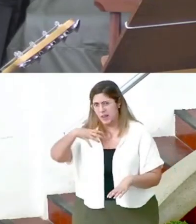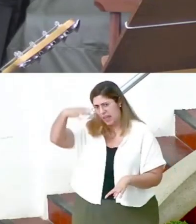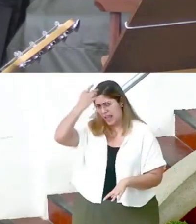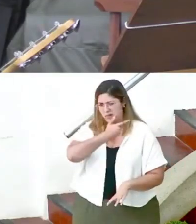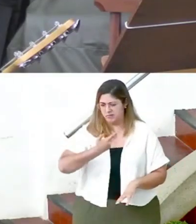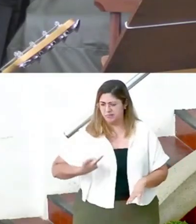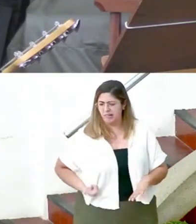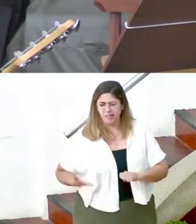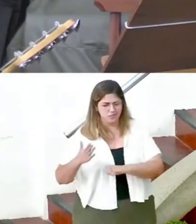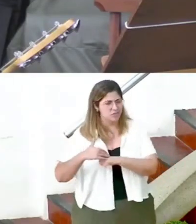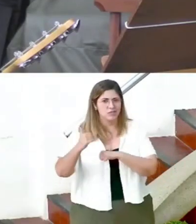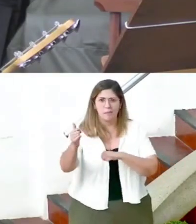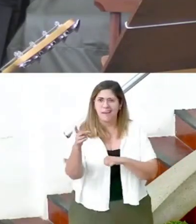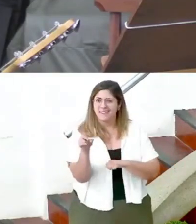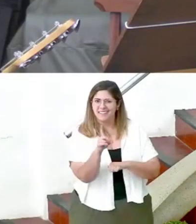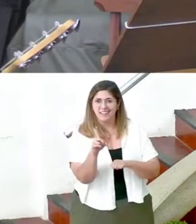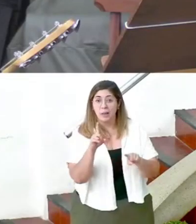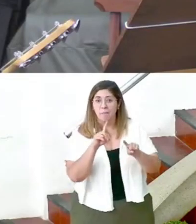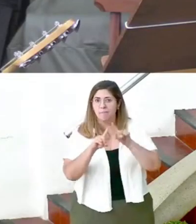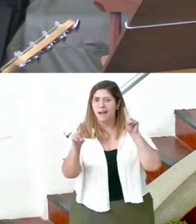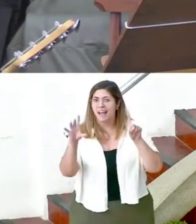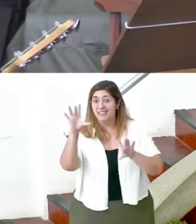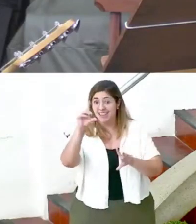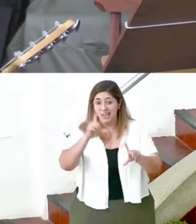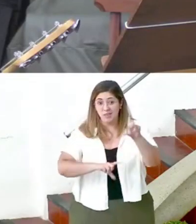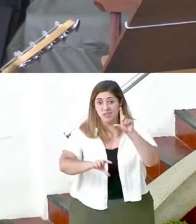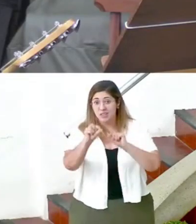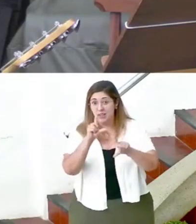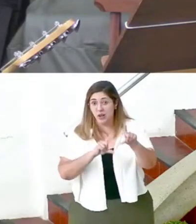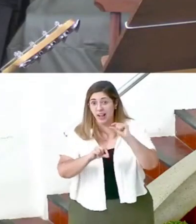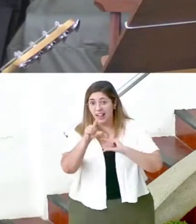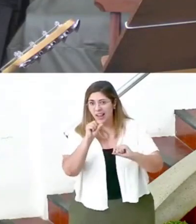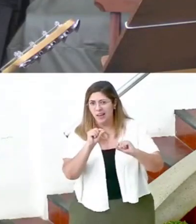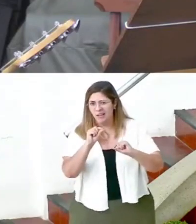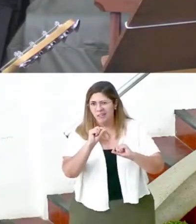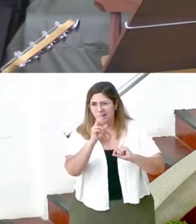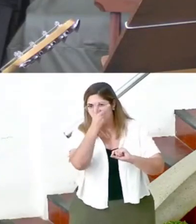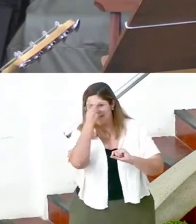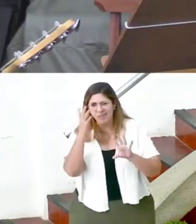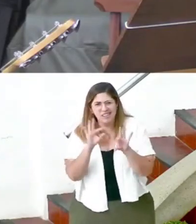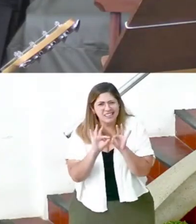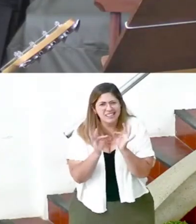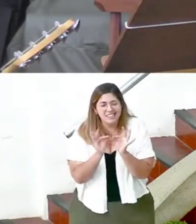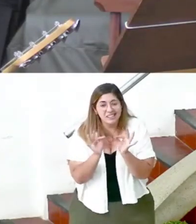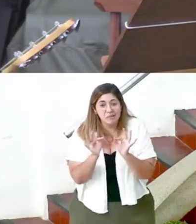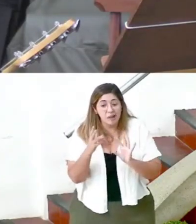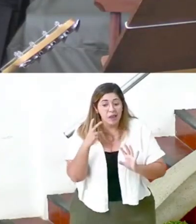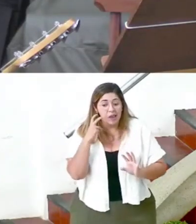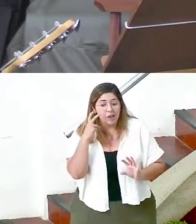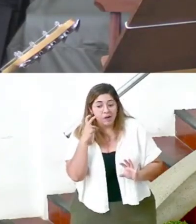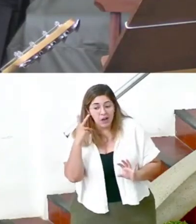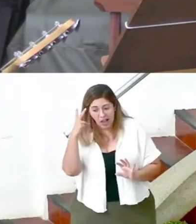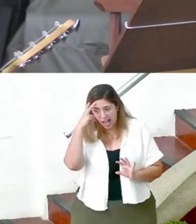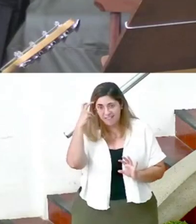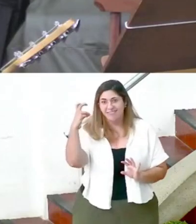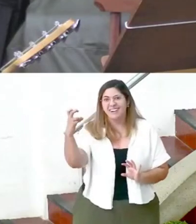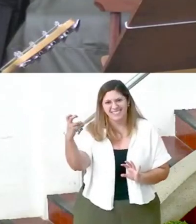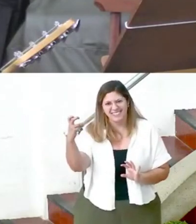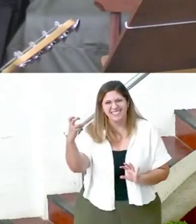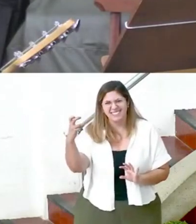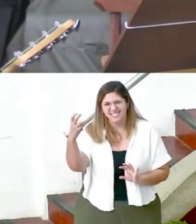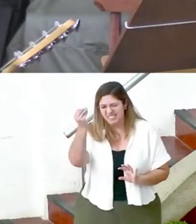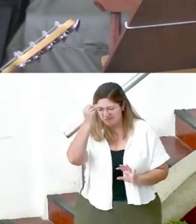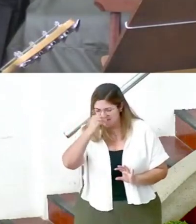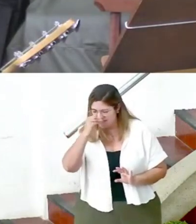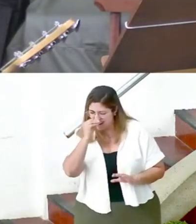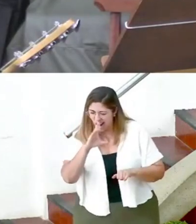nobre nascimento. Pelo contrário, Deus escolheu as coisas loucas do mundo para envergonhar os sábios, e escolheu as coisas fracas do